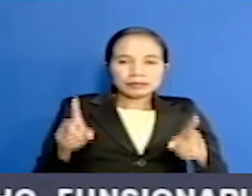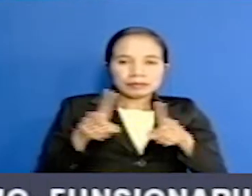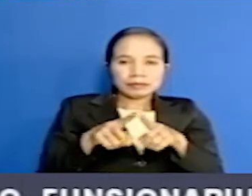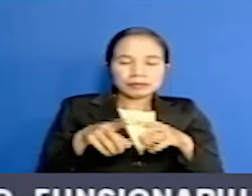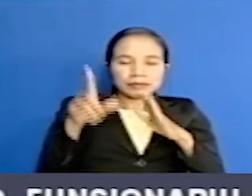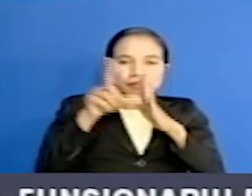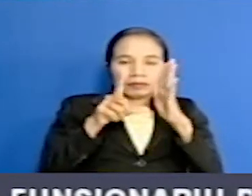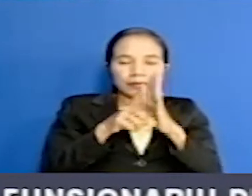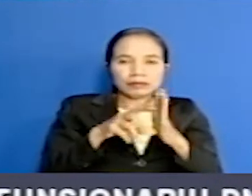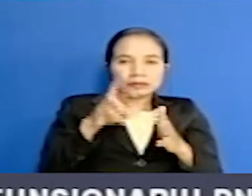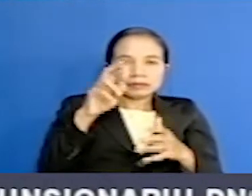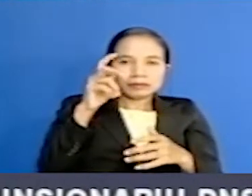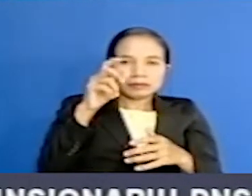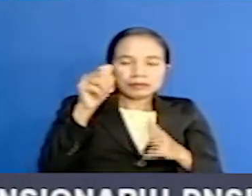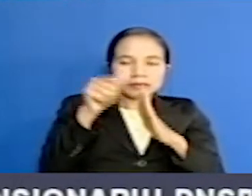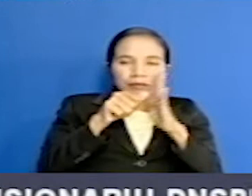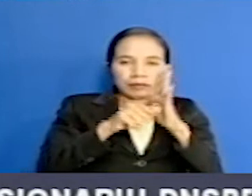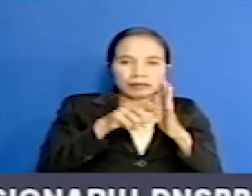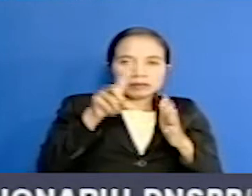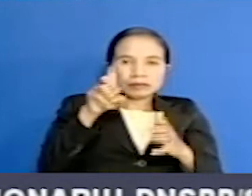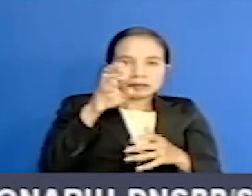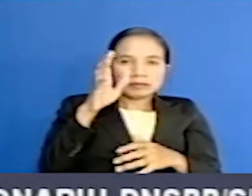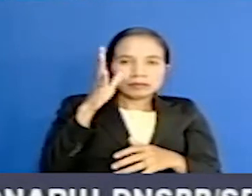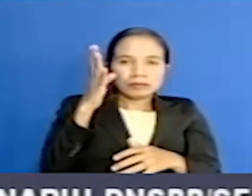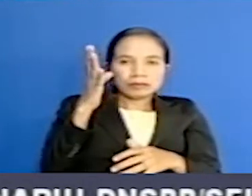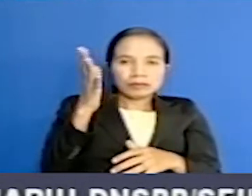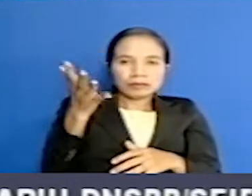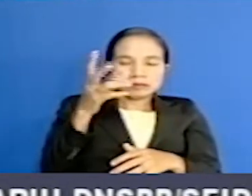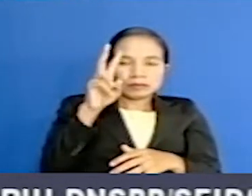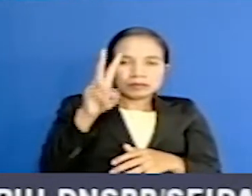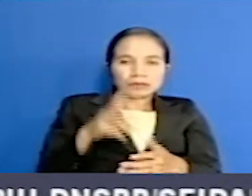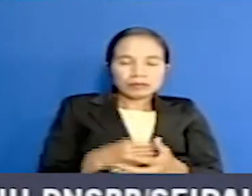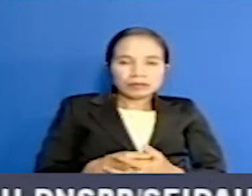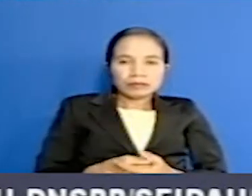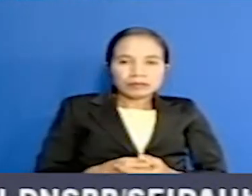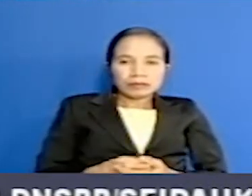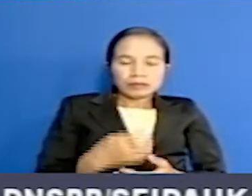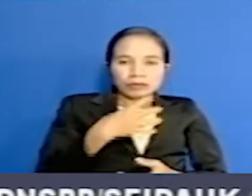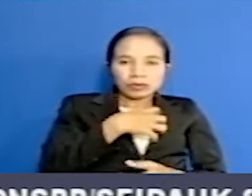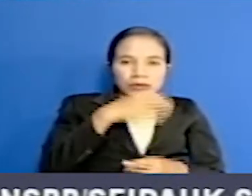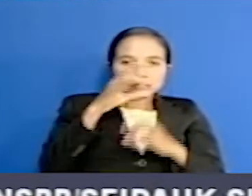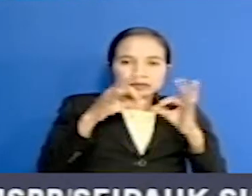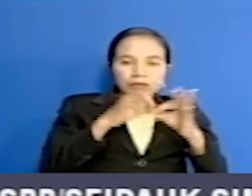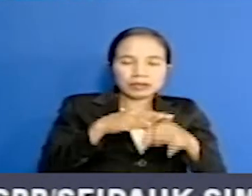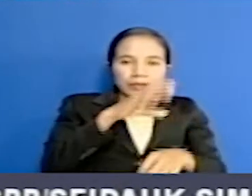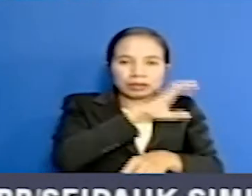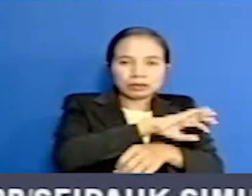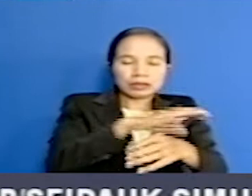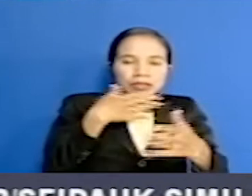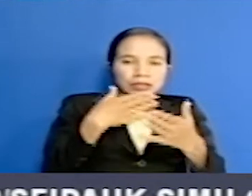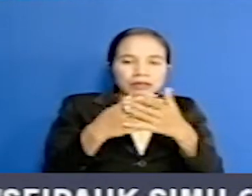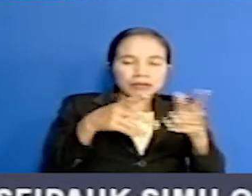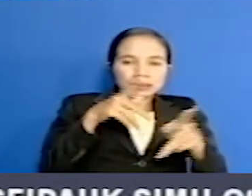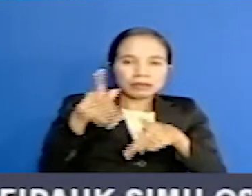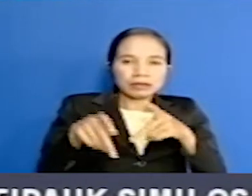tel artigo 147 numero 2 sene ba hateten kata e polisia ma ka garante segurança interno ba sidaram sirenia e através de